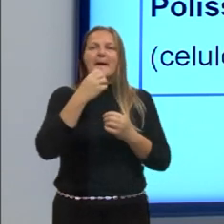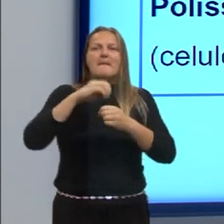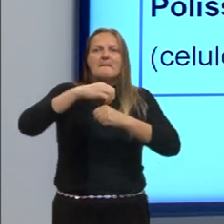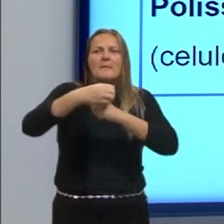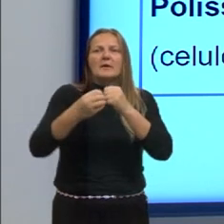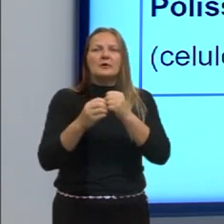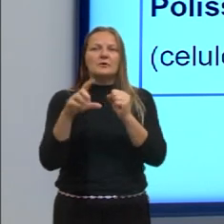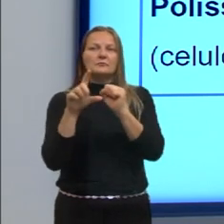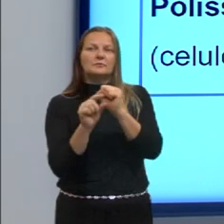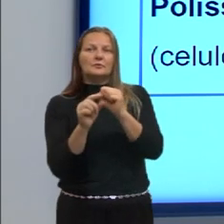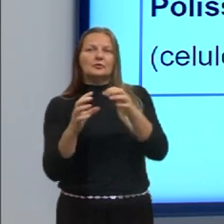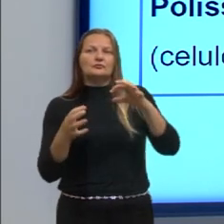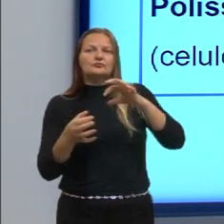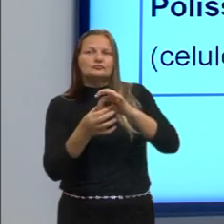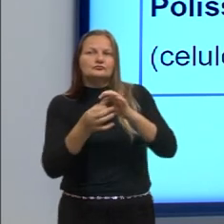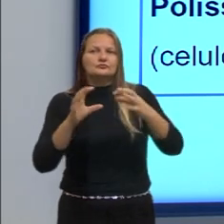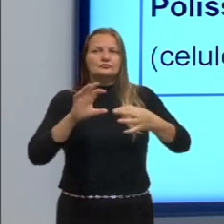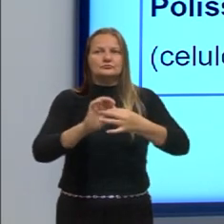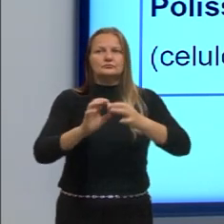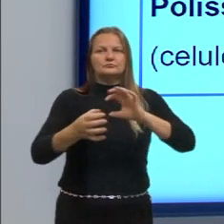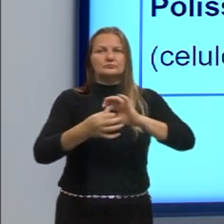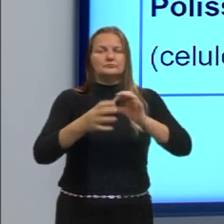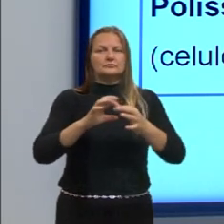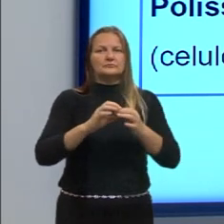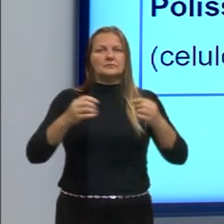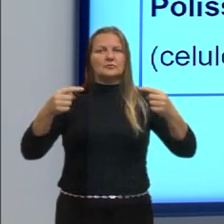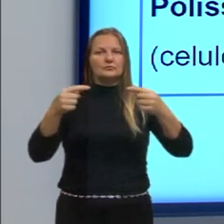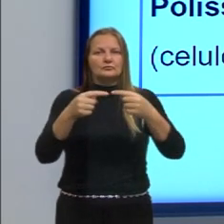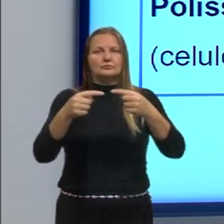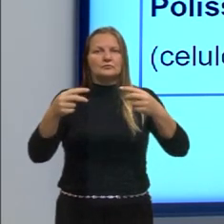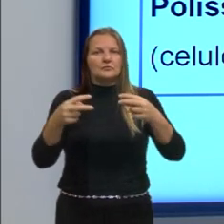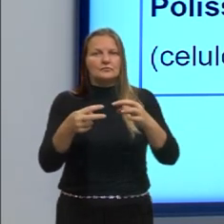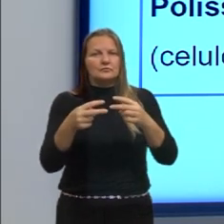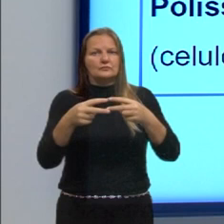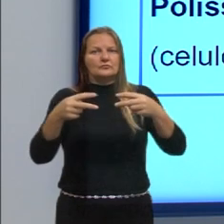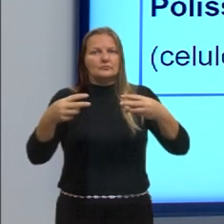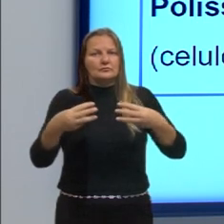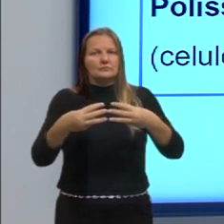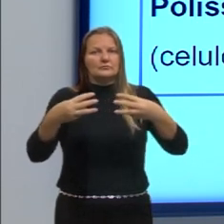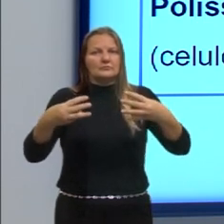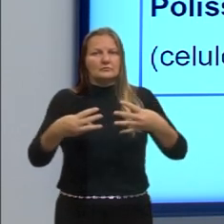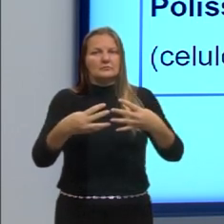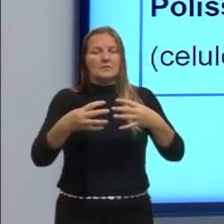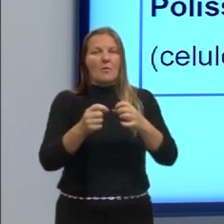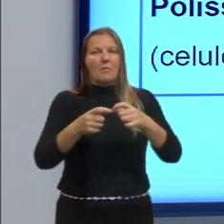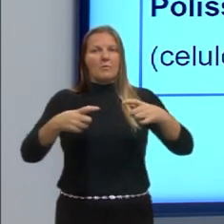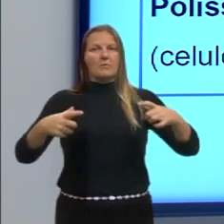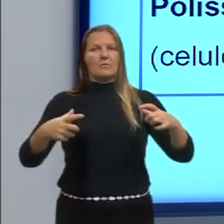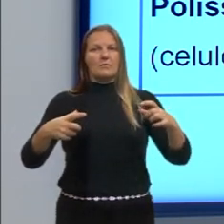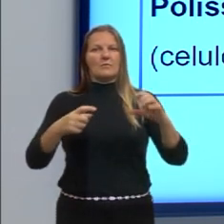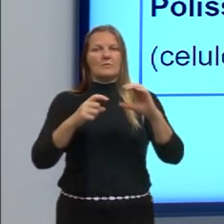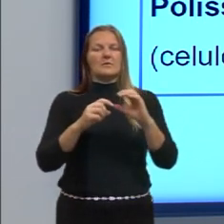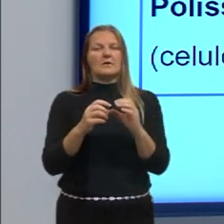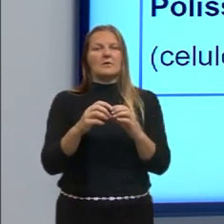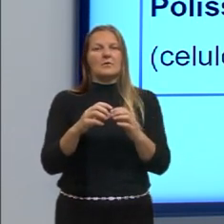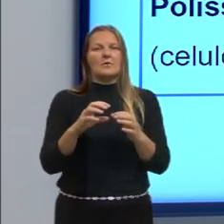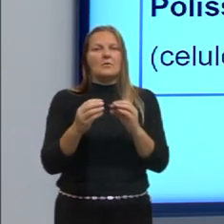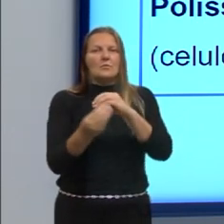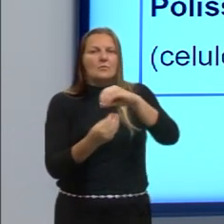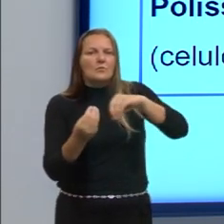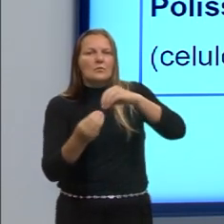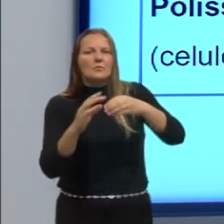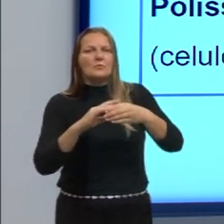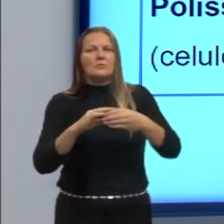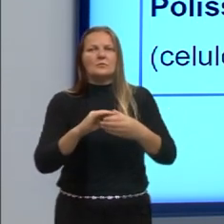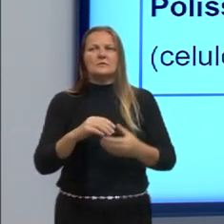menores que vão se unindo através de ligações e formando os compostos como os polissacarídeos nós